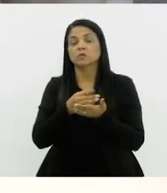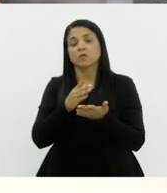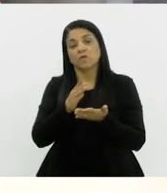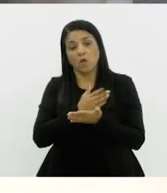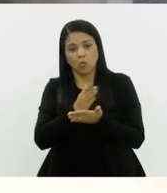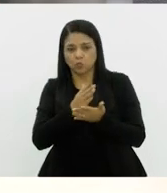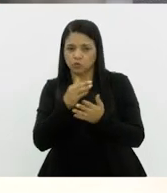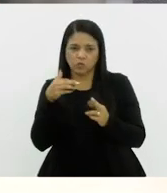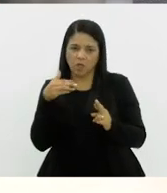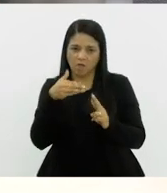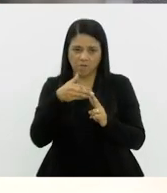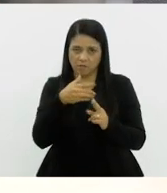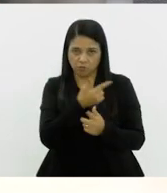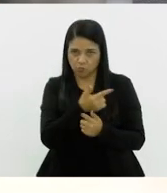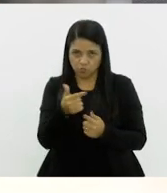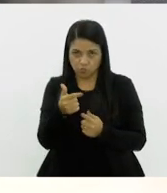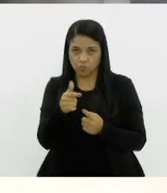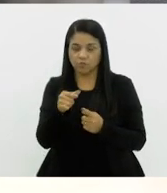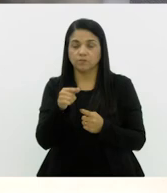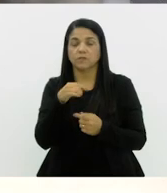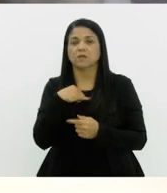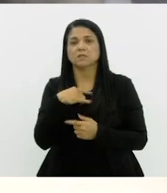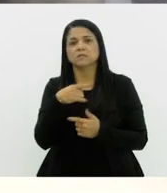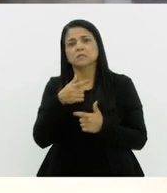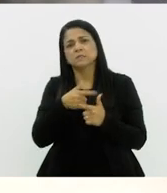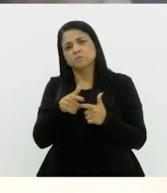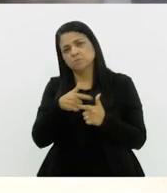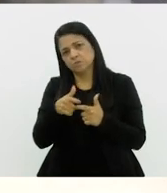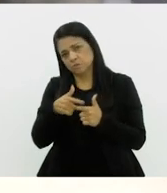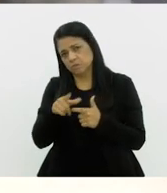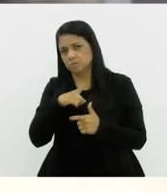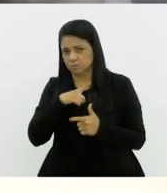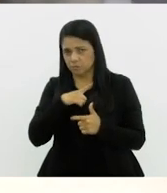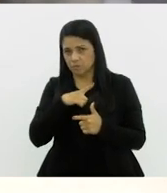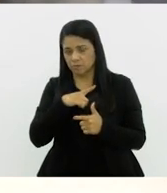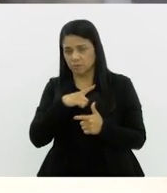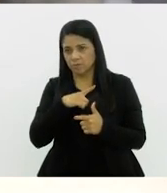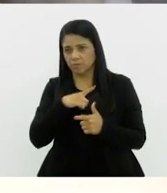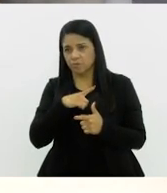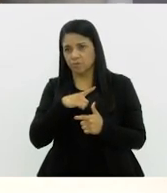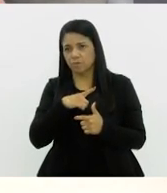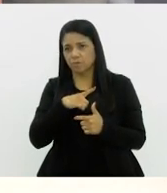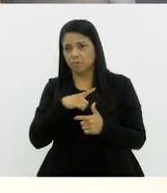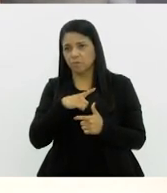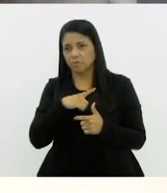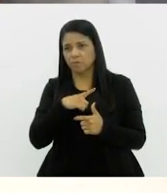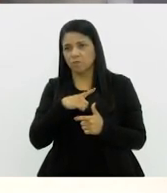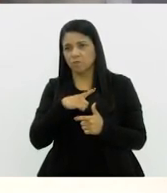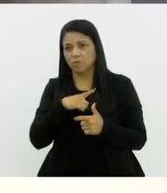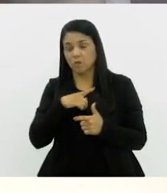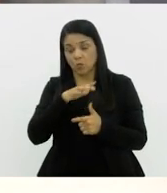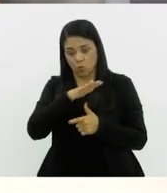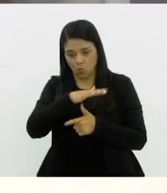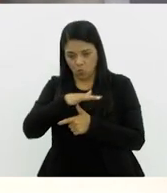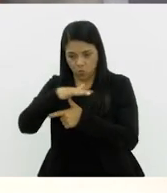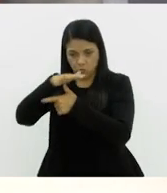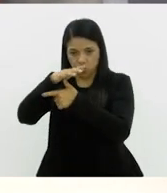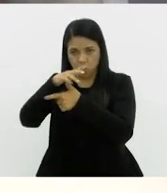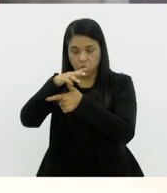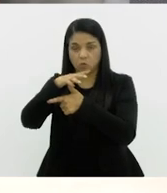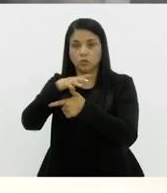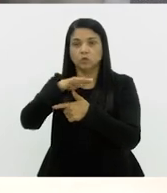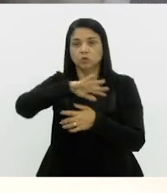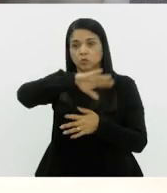referência. Então, só para saber se haveria algum problema em relação a isso. A questão de não sobrevoo do Alemão e da Rocinha